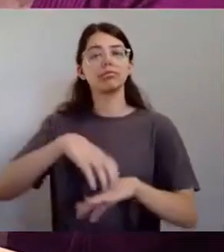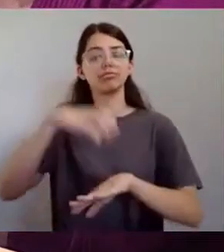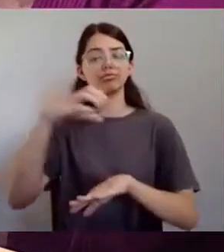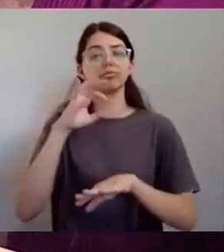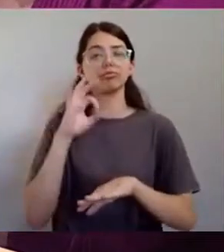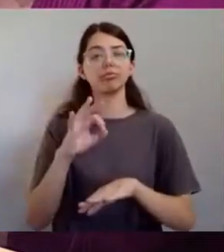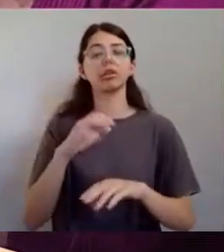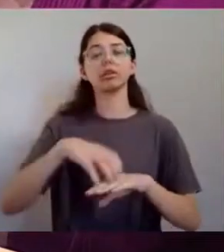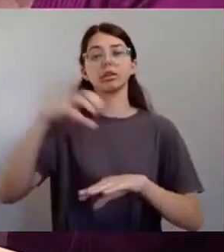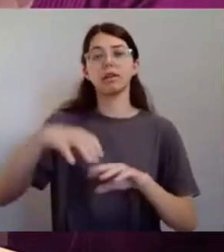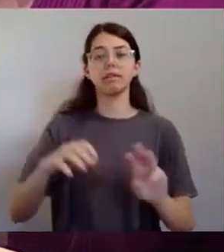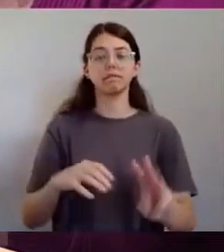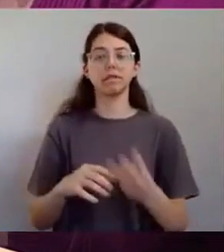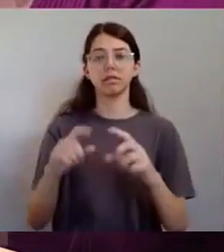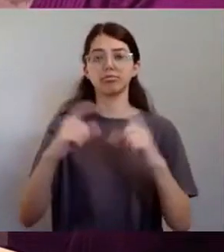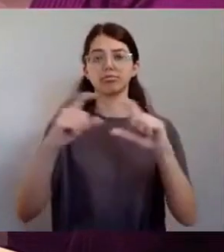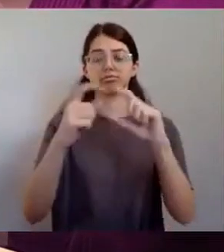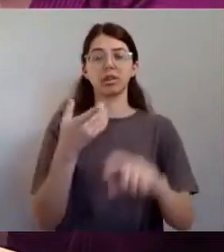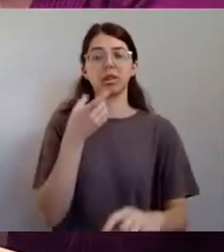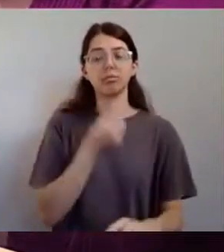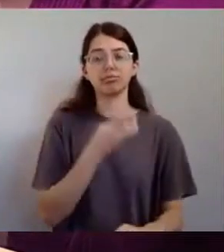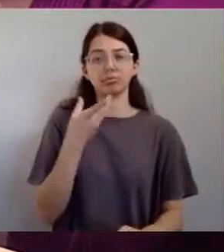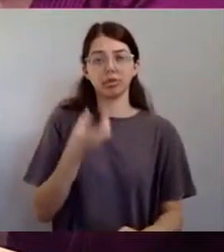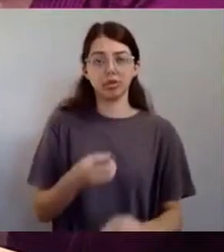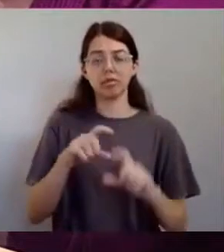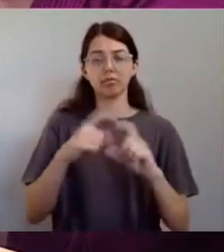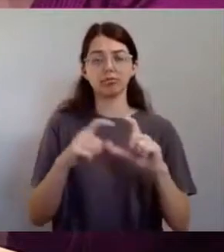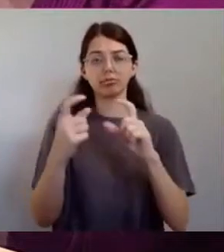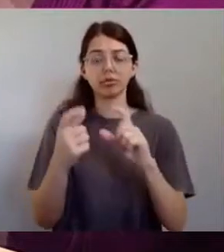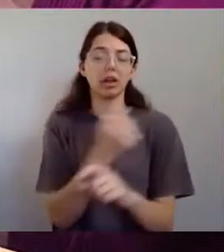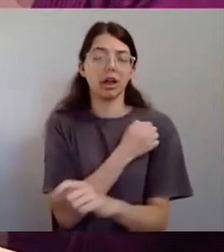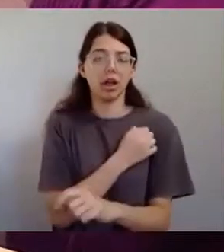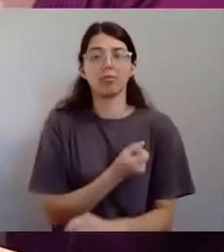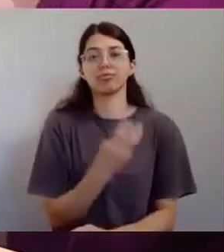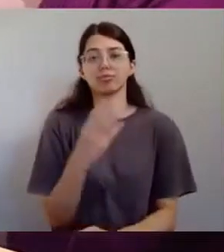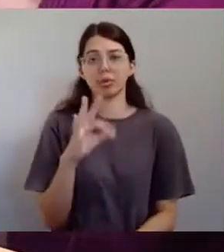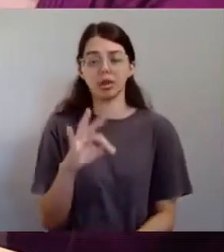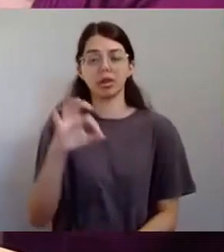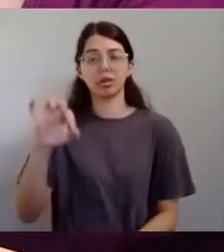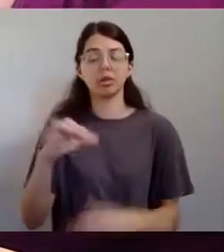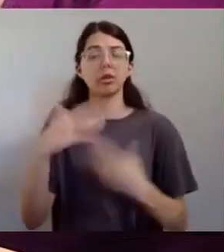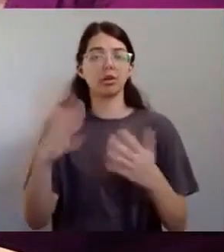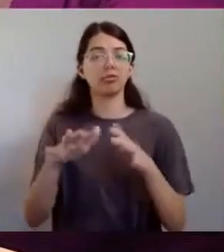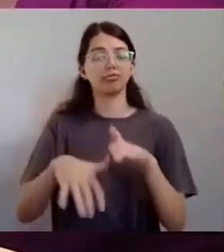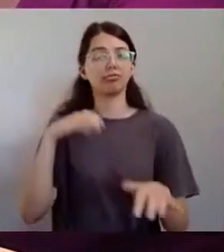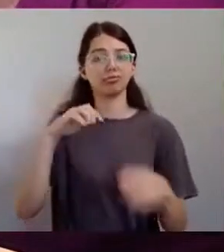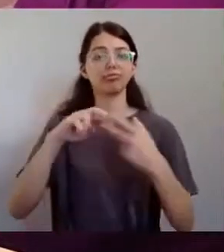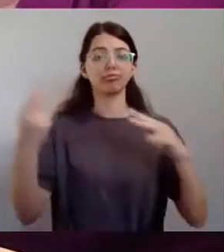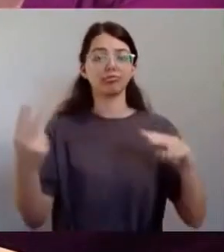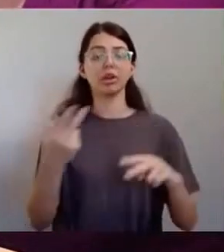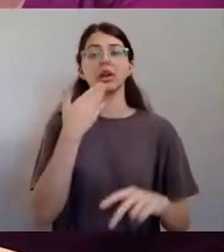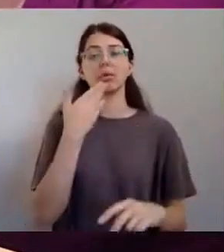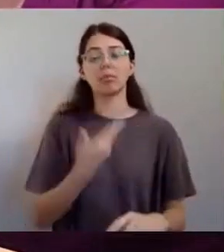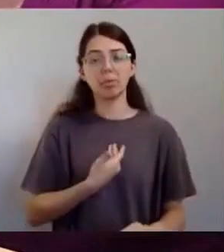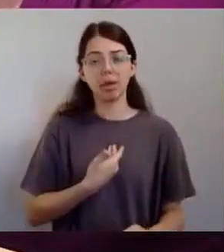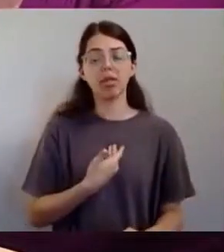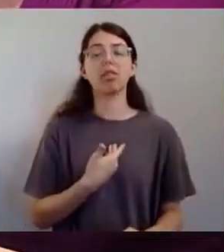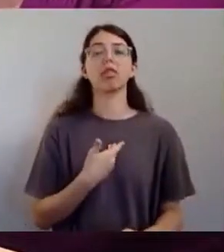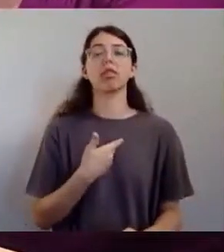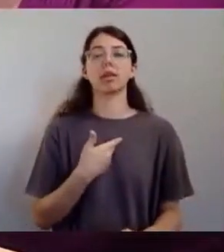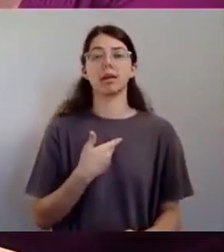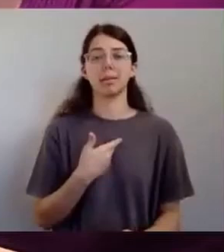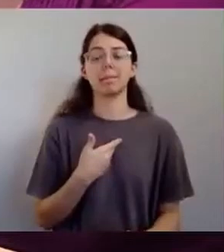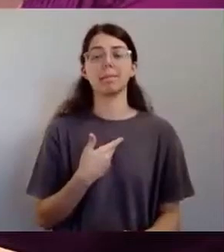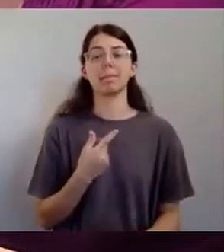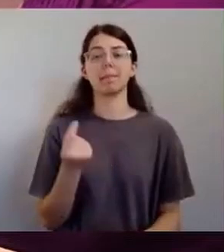de 9 andares com 48 fogos de habitação e agora, finalmente, à Assembleia Municipal o pedido de redução da compensação